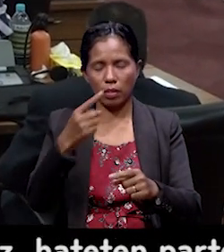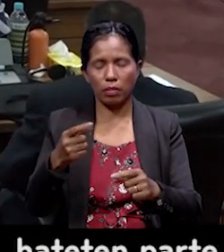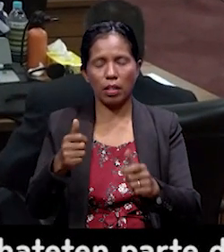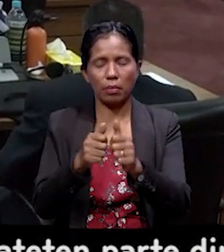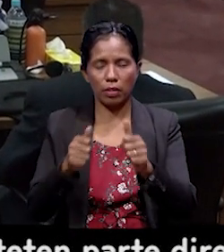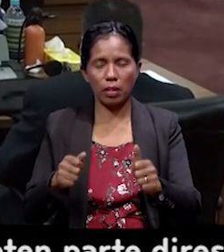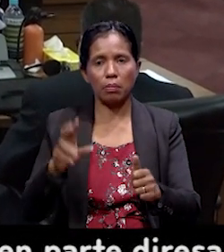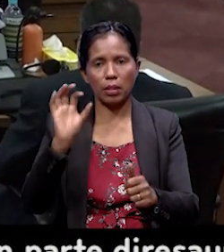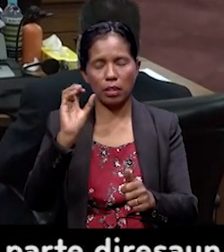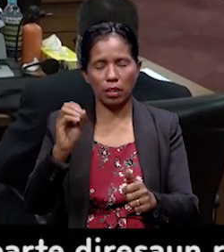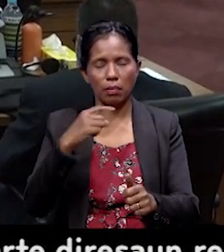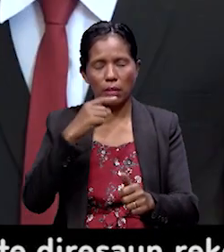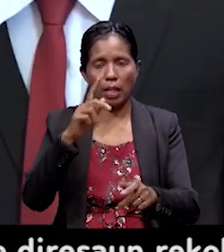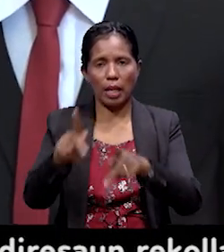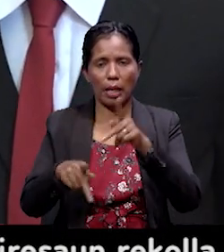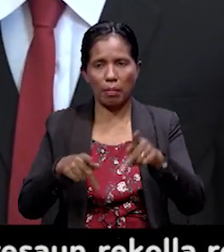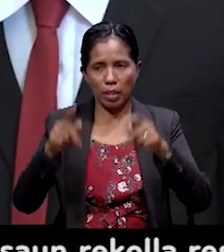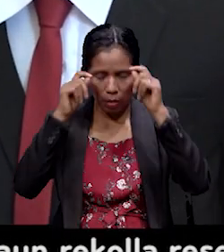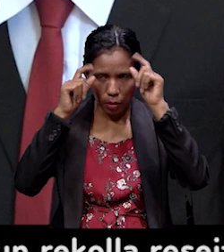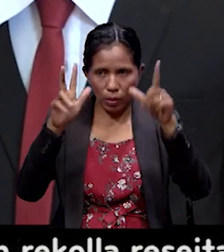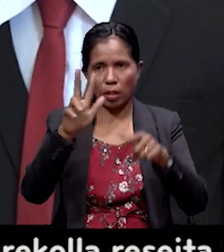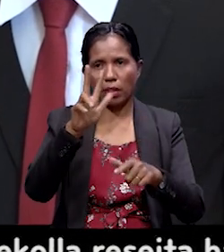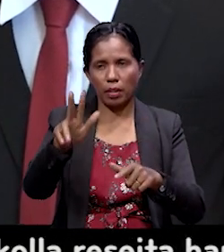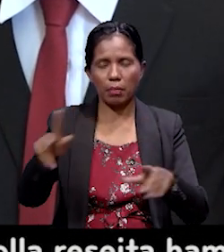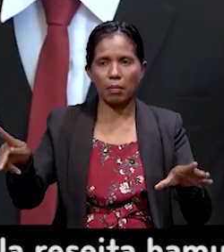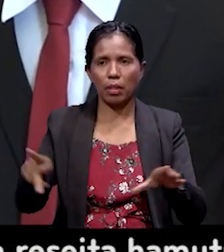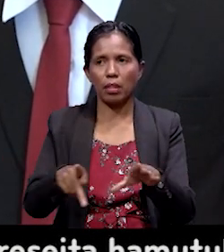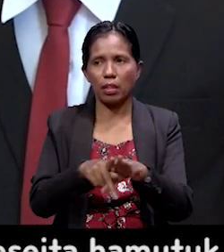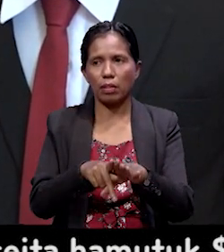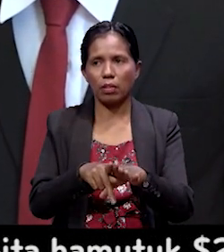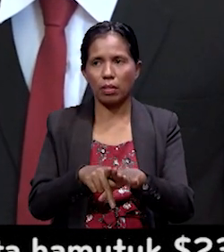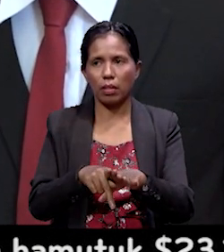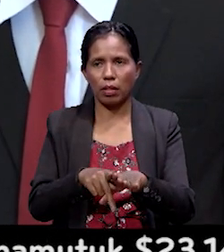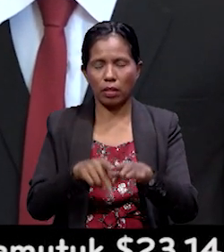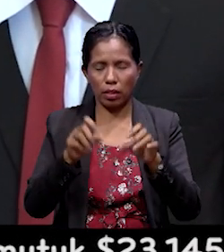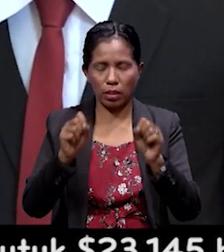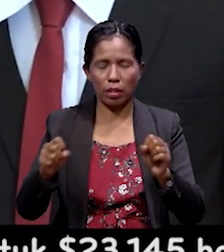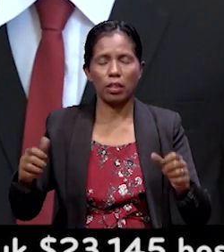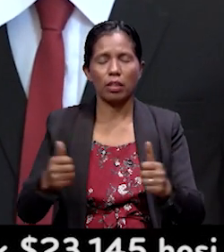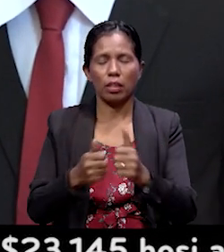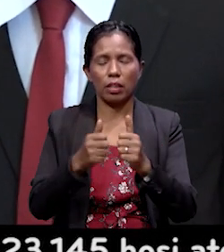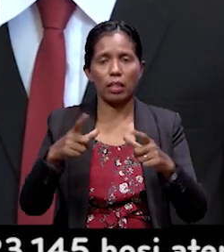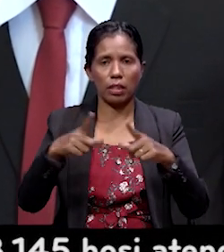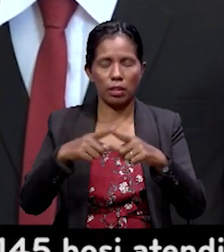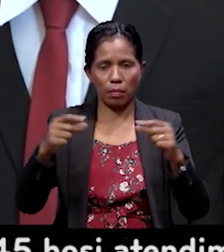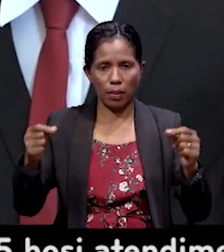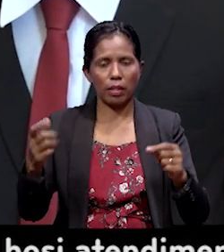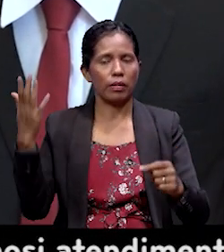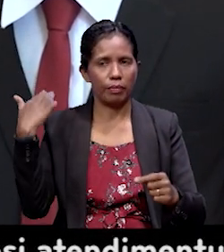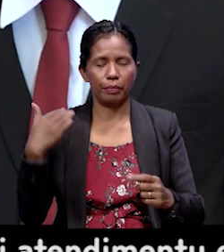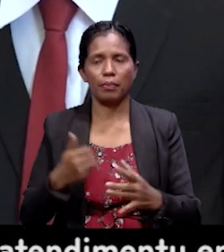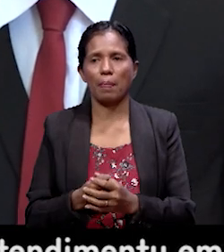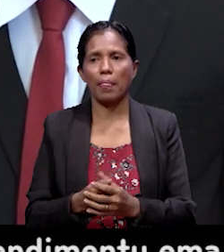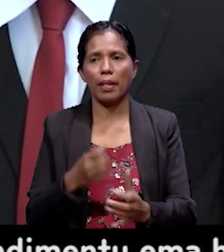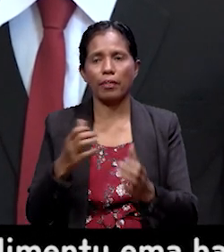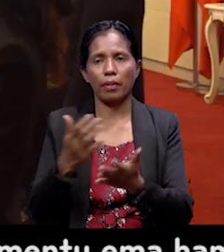abstenção zero, ba atleta Timoruang Naintolu, nebe participa ona Jogo Olímpico e a Tóquio foi ngalais ne. Mas que